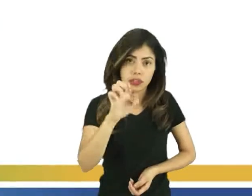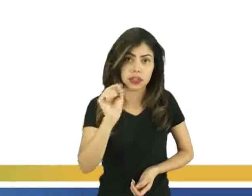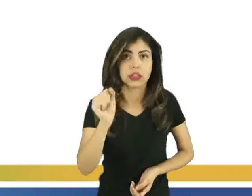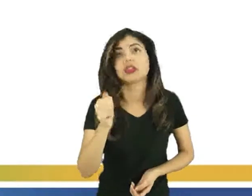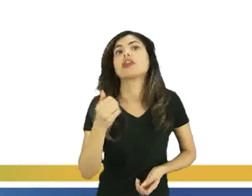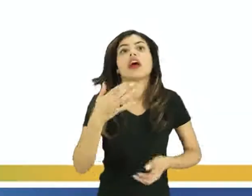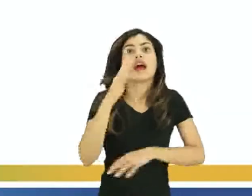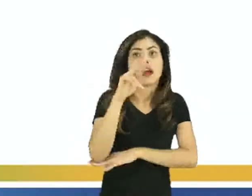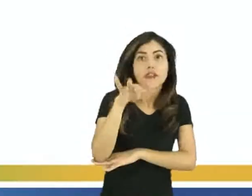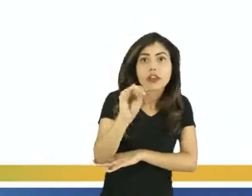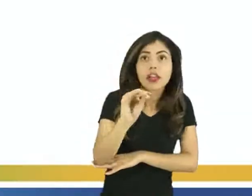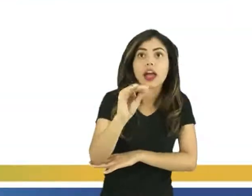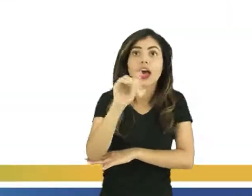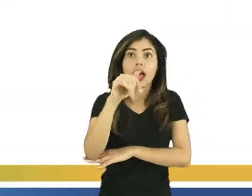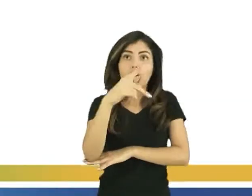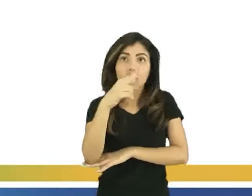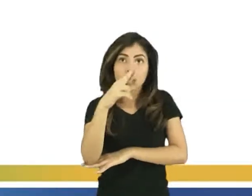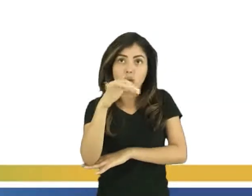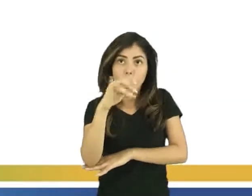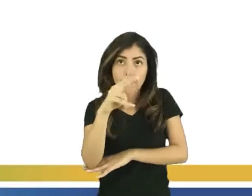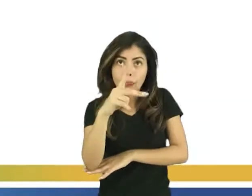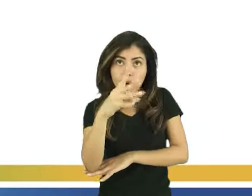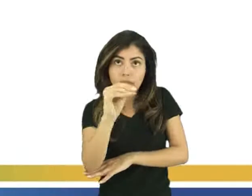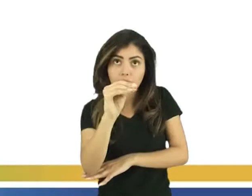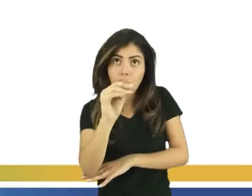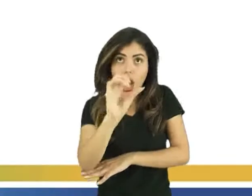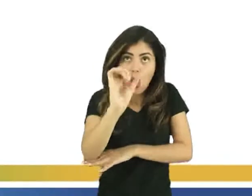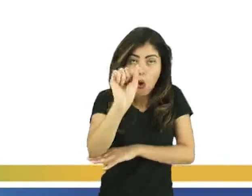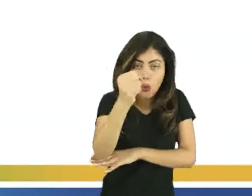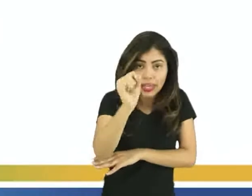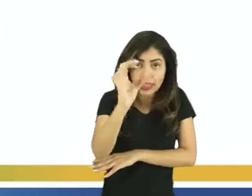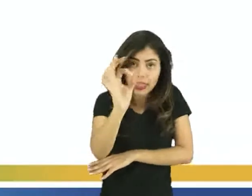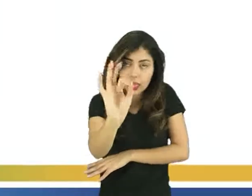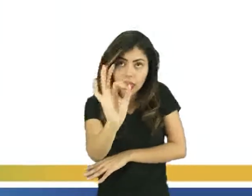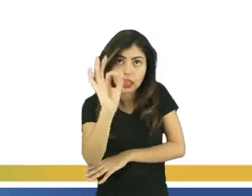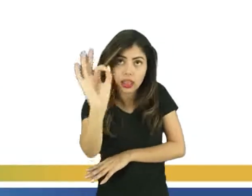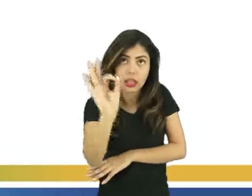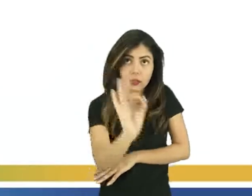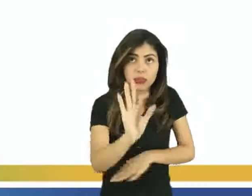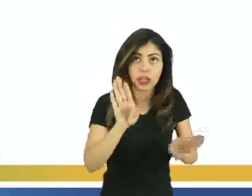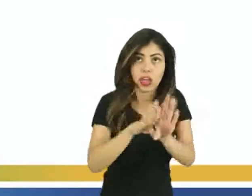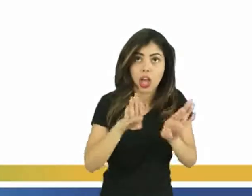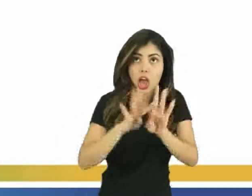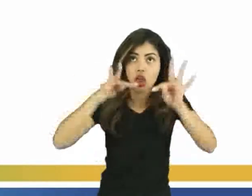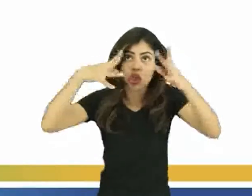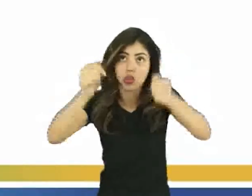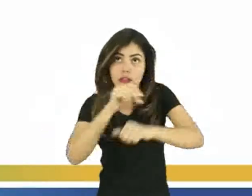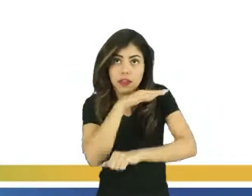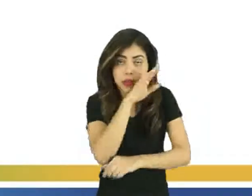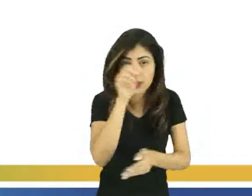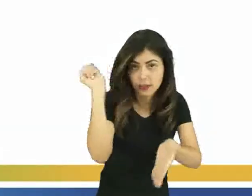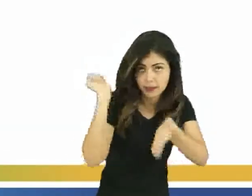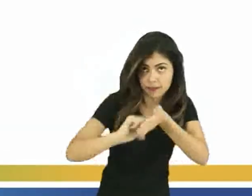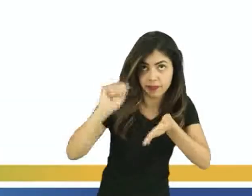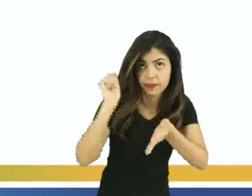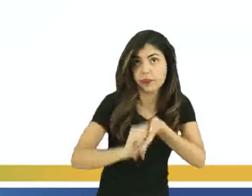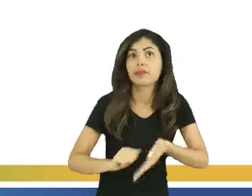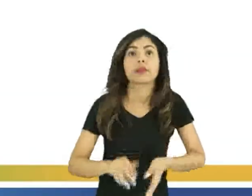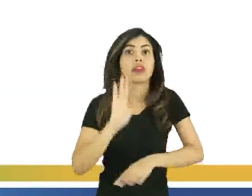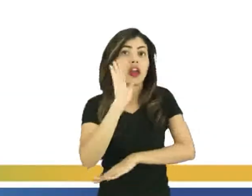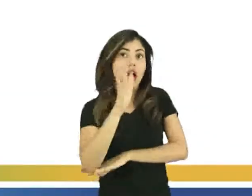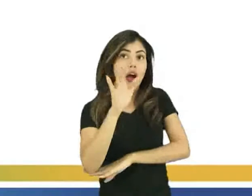filo artrópoda, correspondem a cerca de 80% de todos os animais já descritos. E já